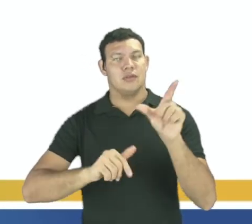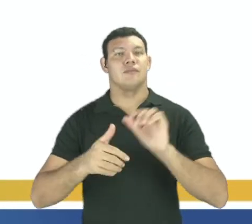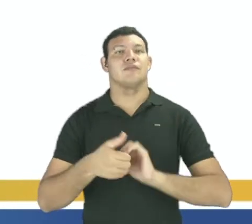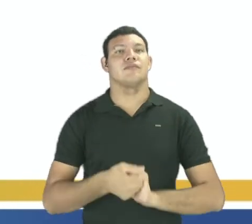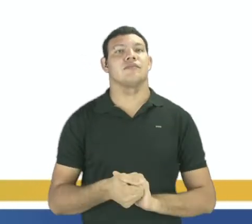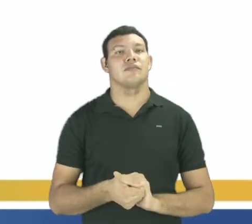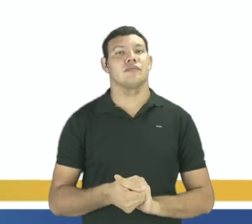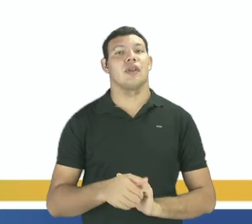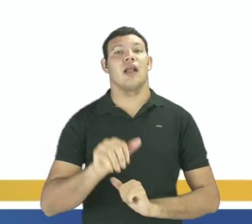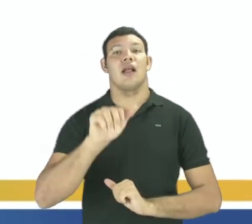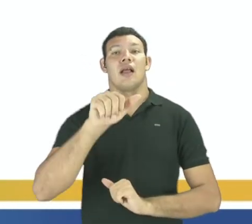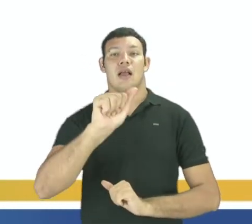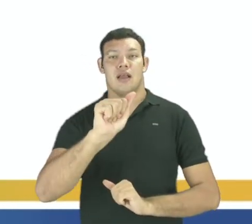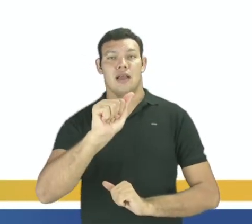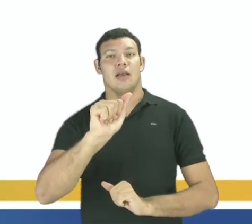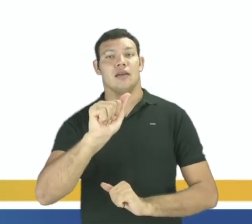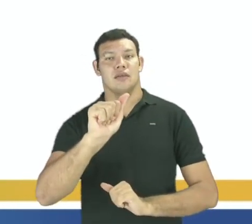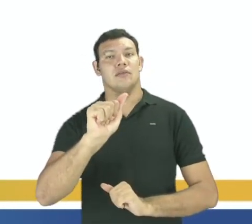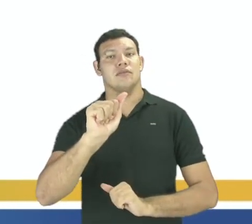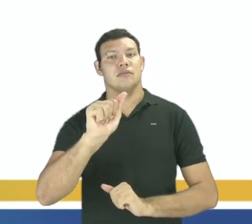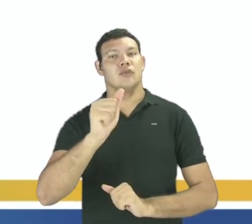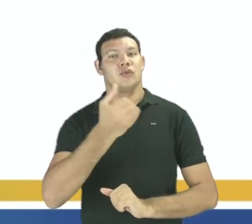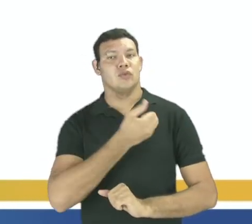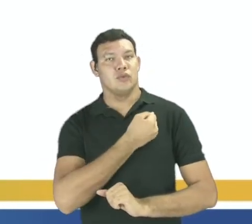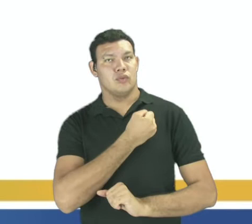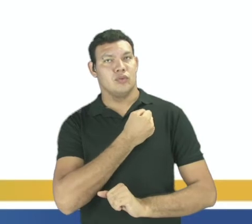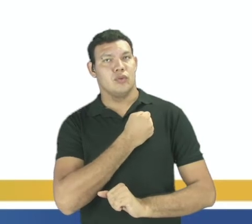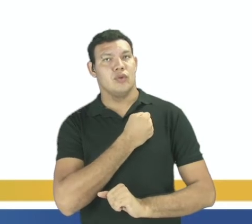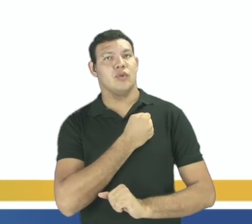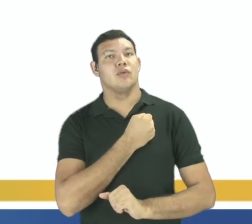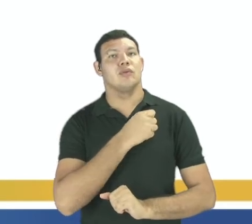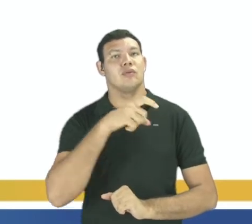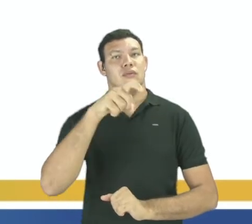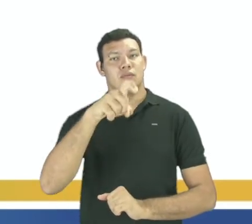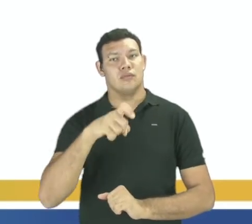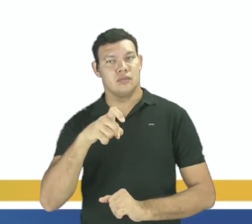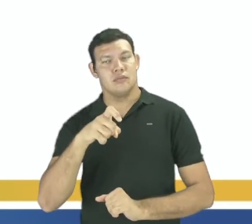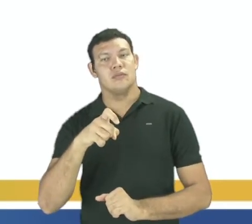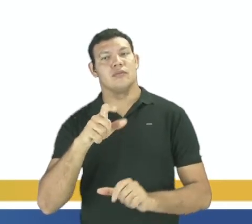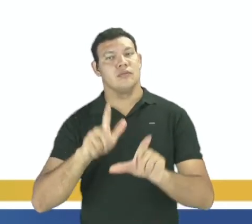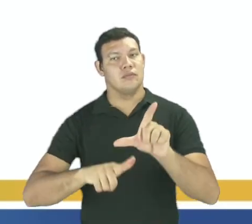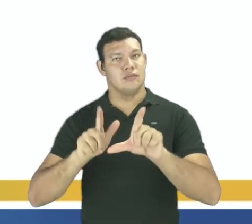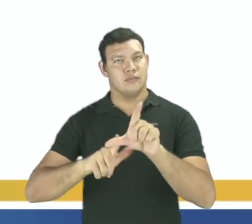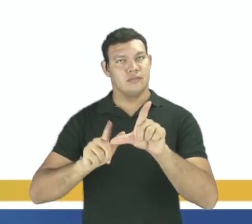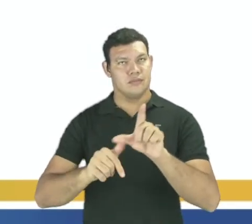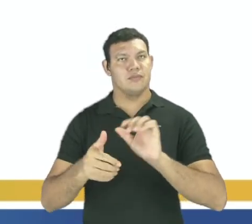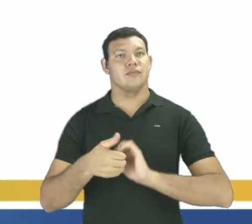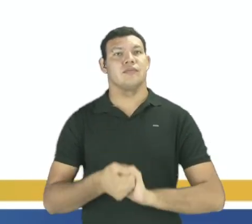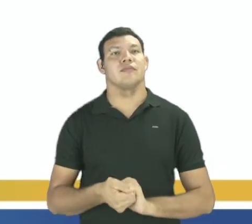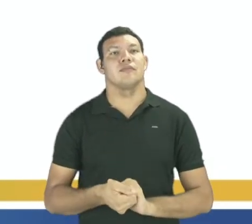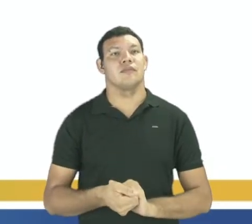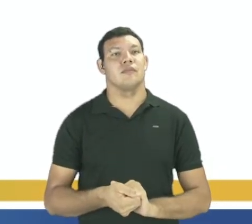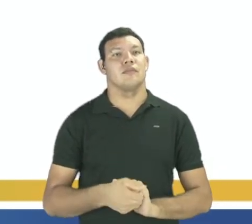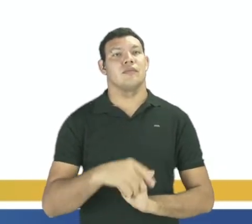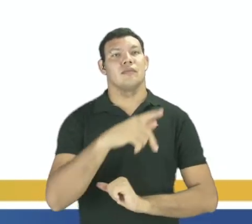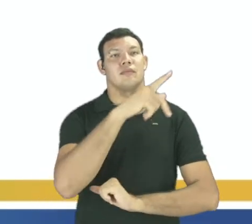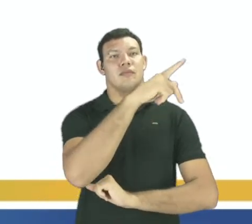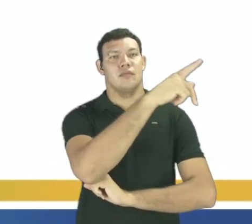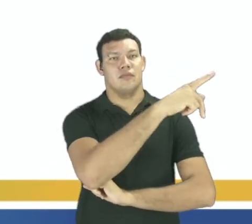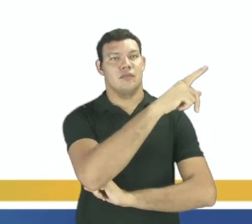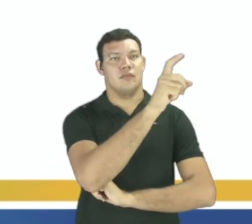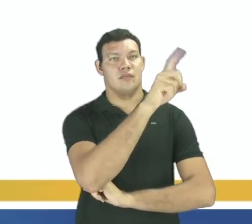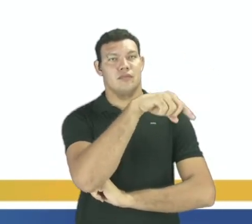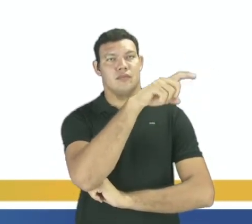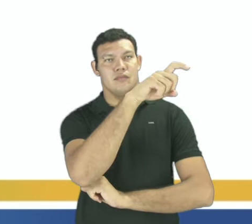o número e o x é a variável. Então, não esqueçam dessa nomenclatura. E aí nós temos que o meu P de x mais Q